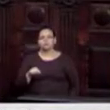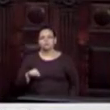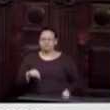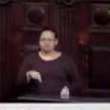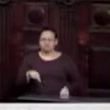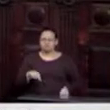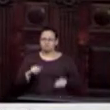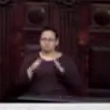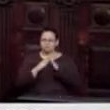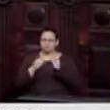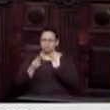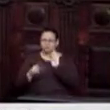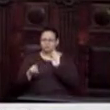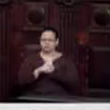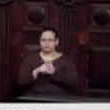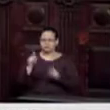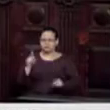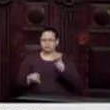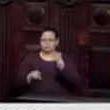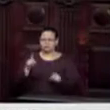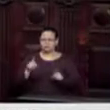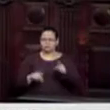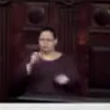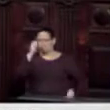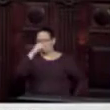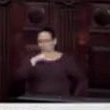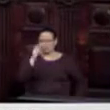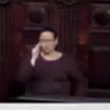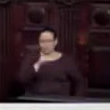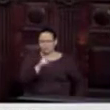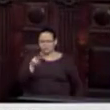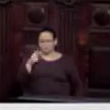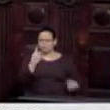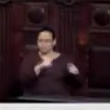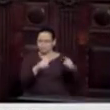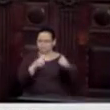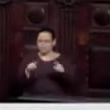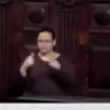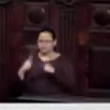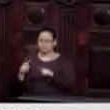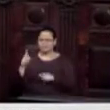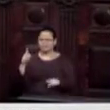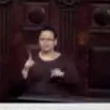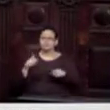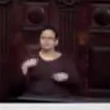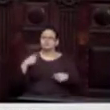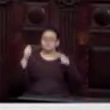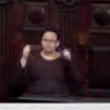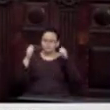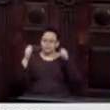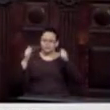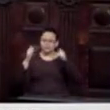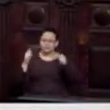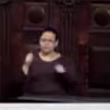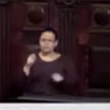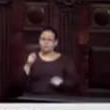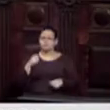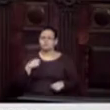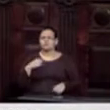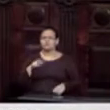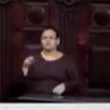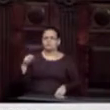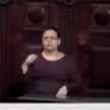é essa que vê a brutalidade em cima de manifestantes e ela continua cercada pela